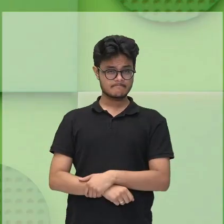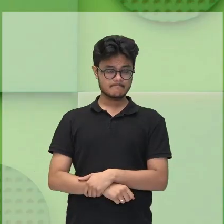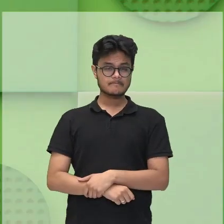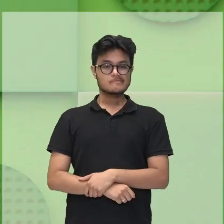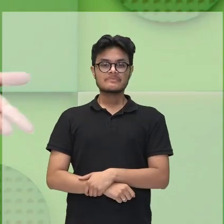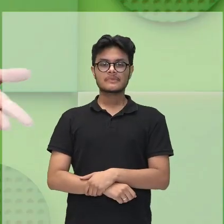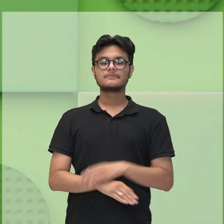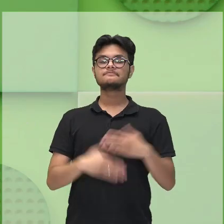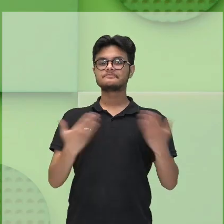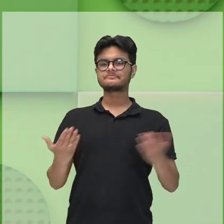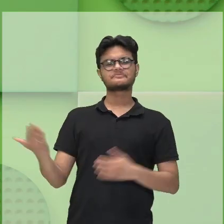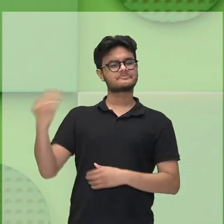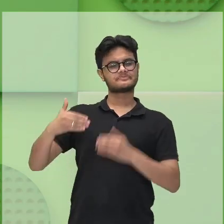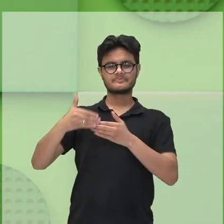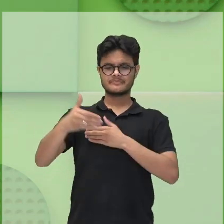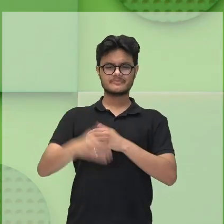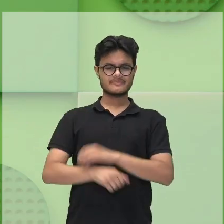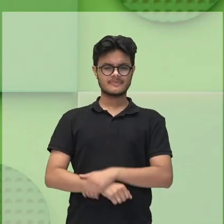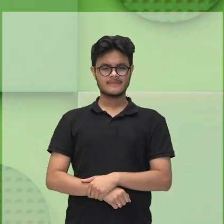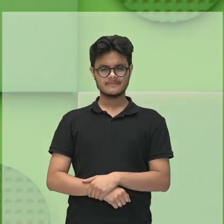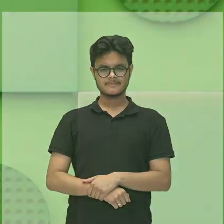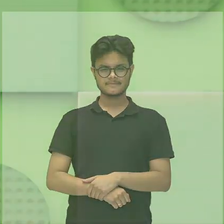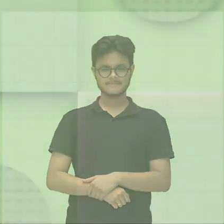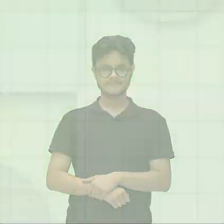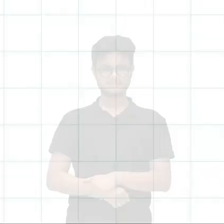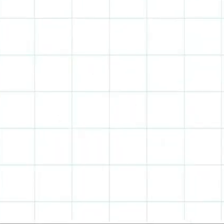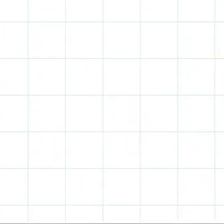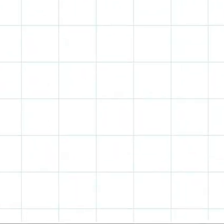vetores. Então, vamos para a nossa aula.